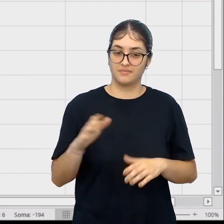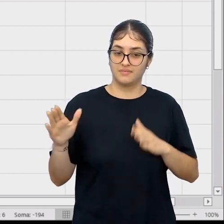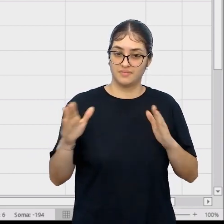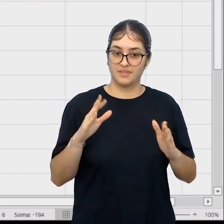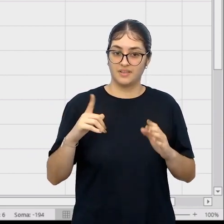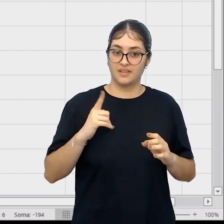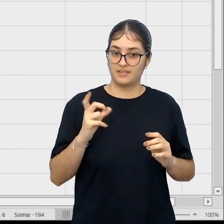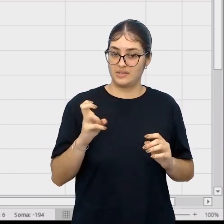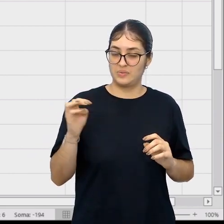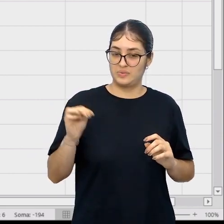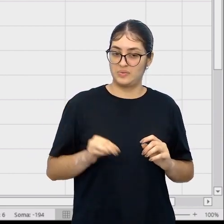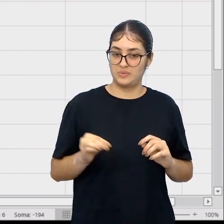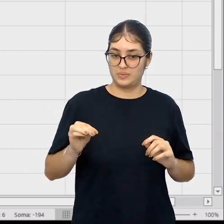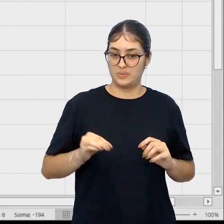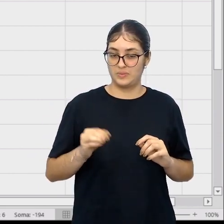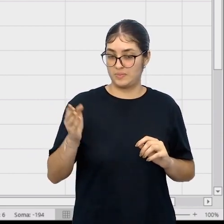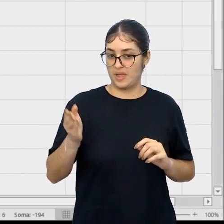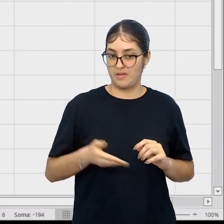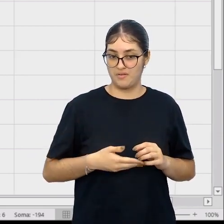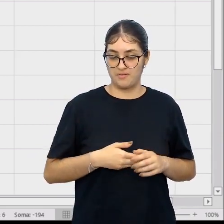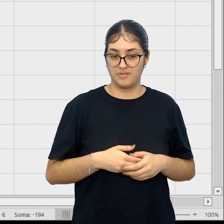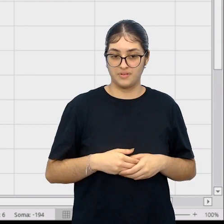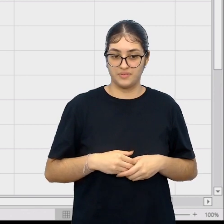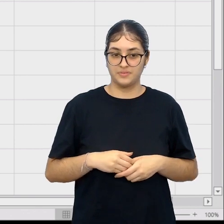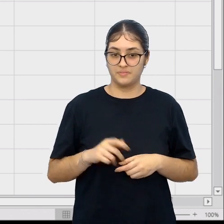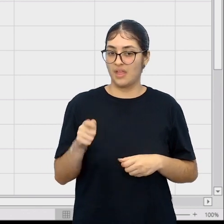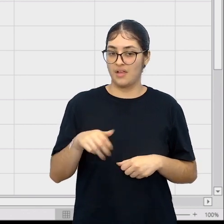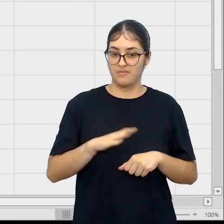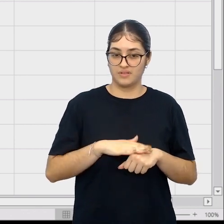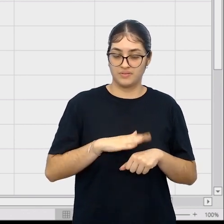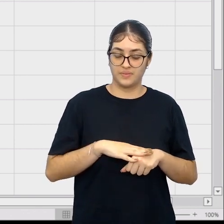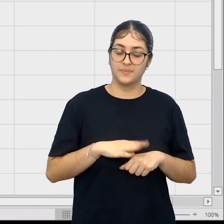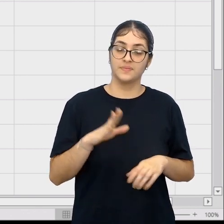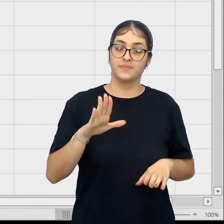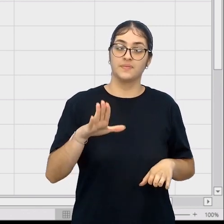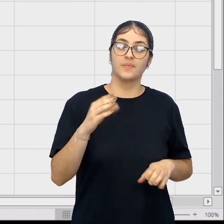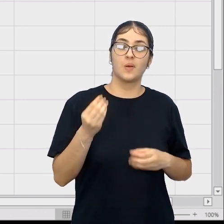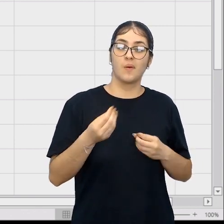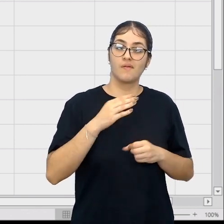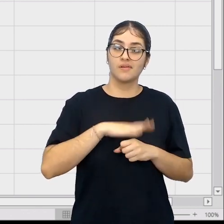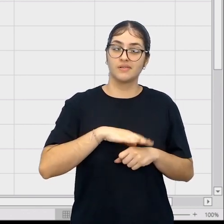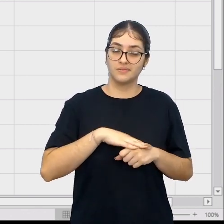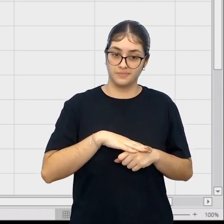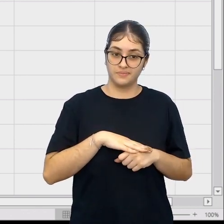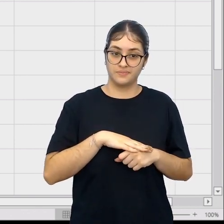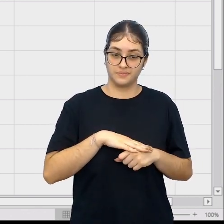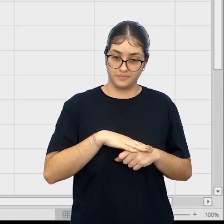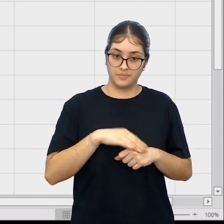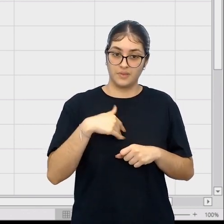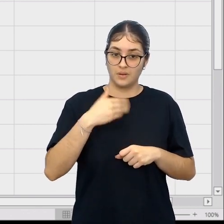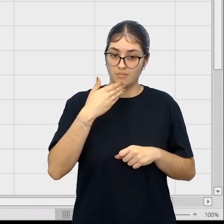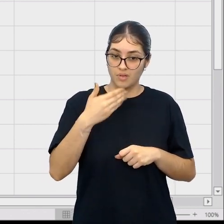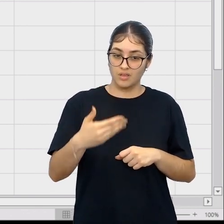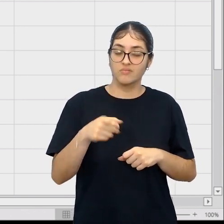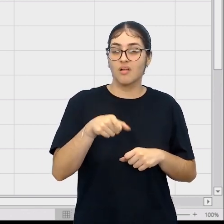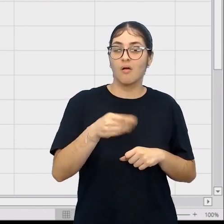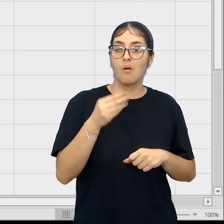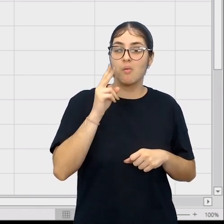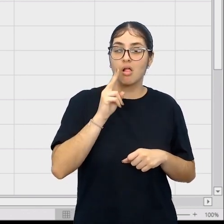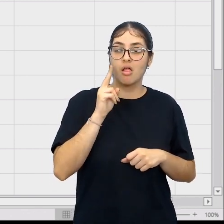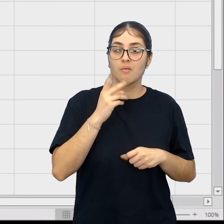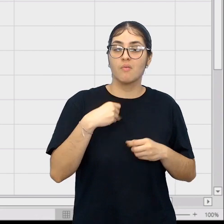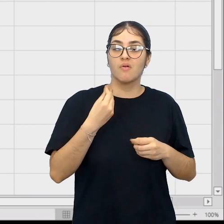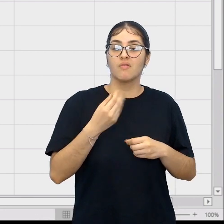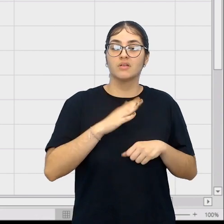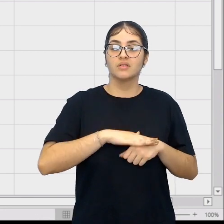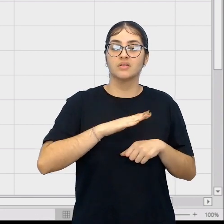5 minutos. Tá bom. 5 minutos e meio. Então dá para fazer. Agora a gente vai fazer as fórmulas. Sim. Então, eu vou pedir para você me lembrar. Como que eu faço a fórmula